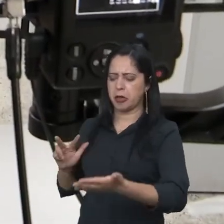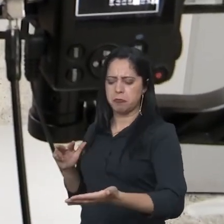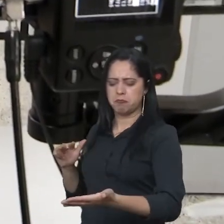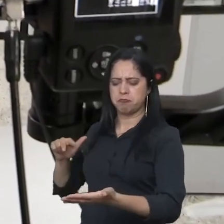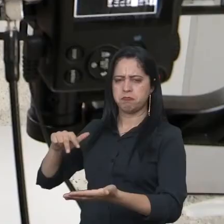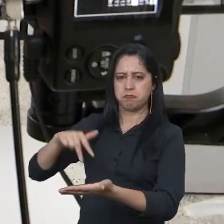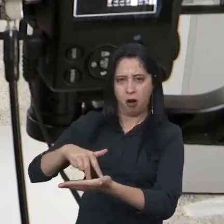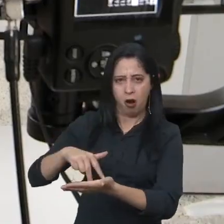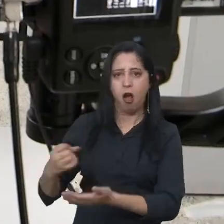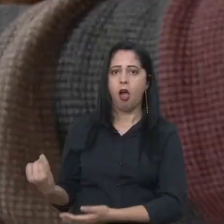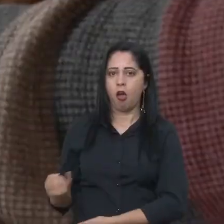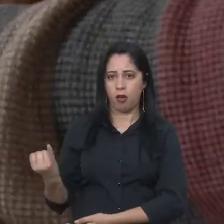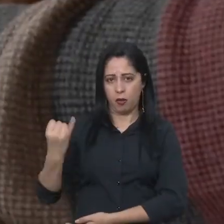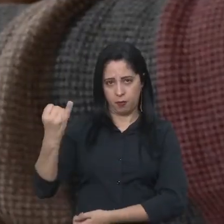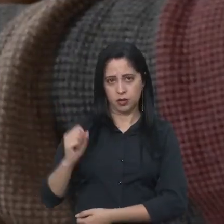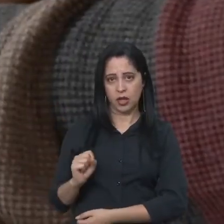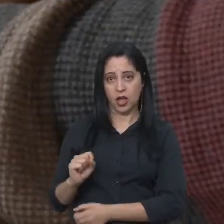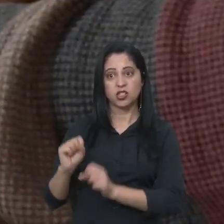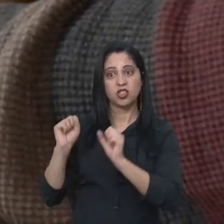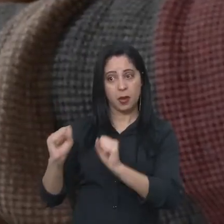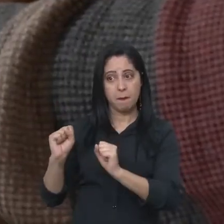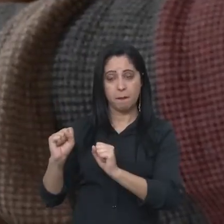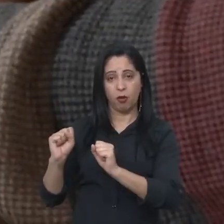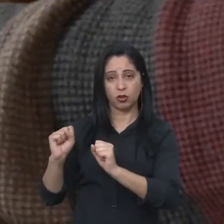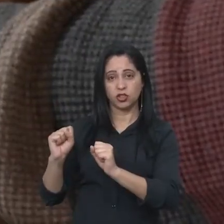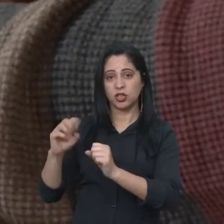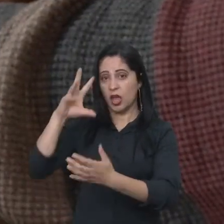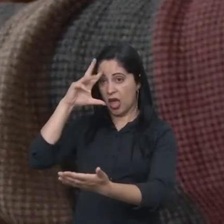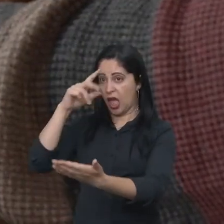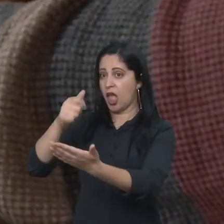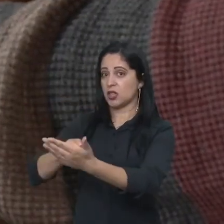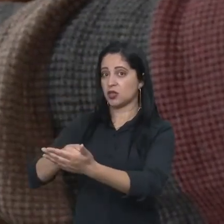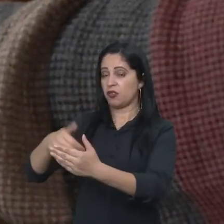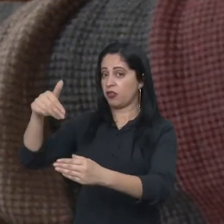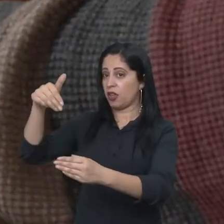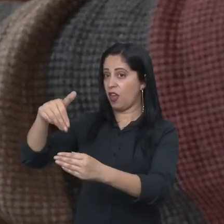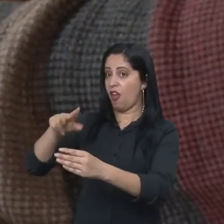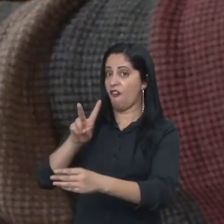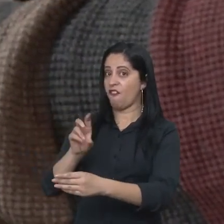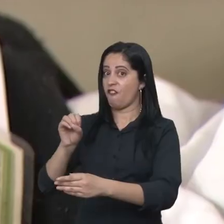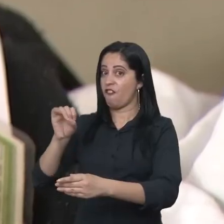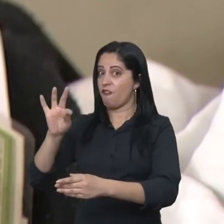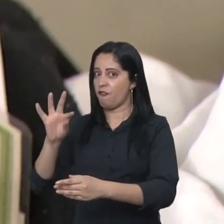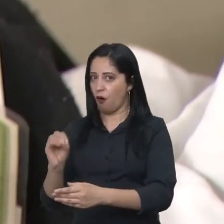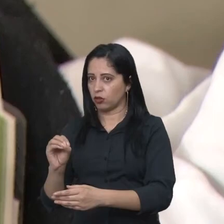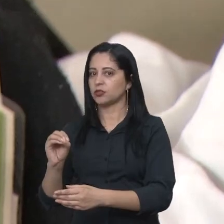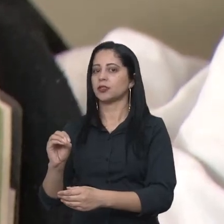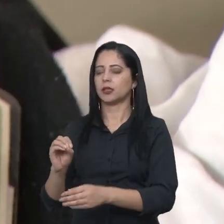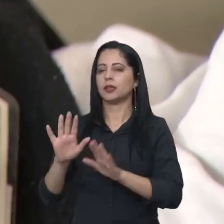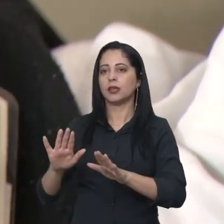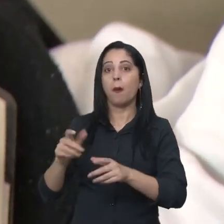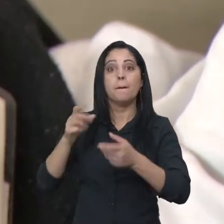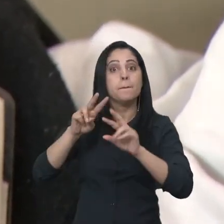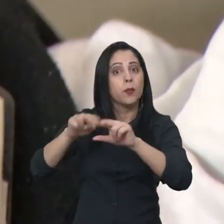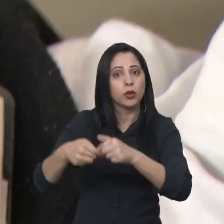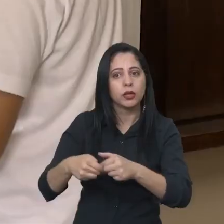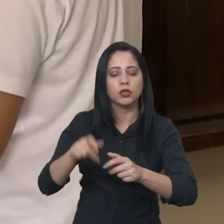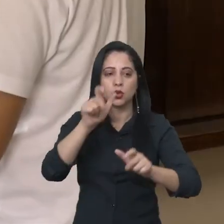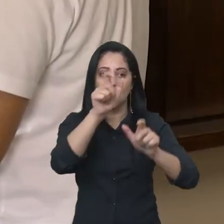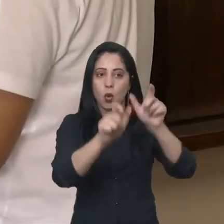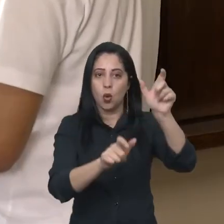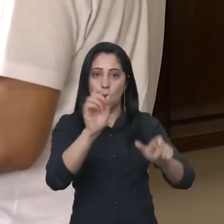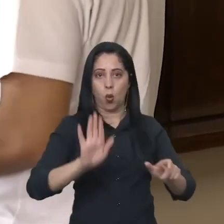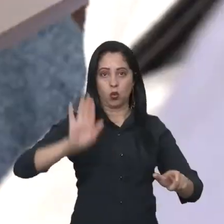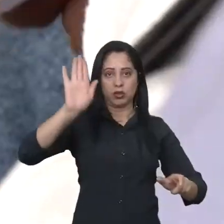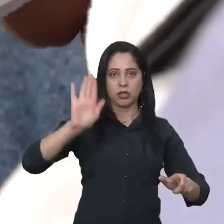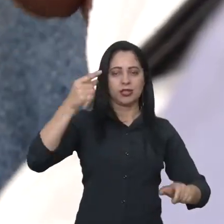baita representatividade. Tão importante que pode definir o resultado das urnas. Por isso, muitos candidatos